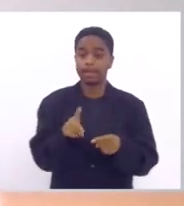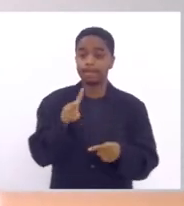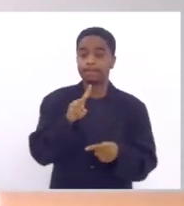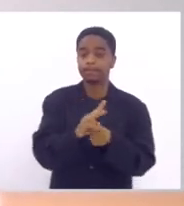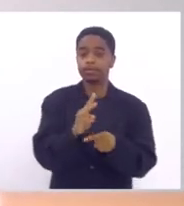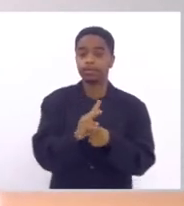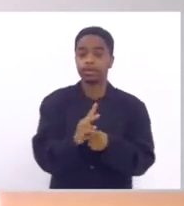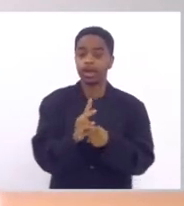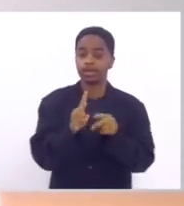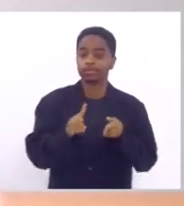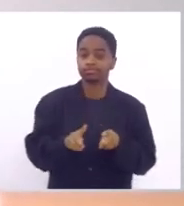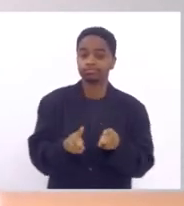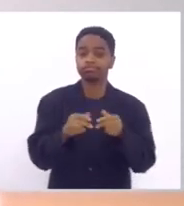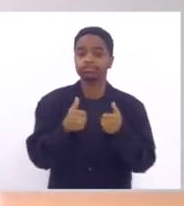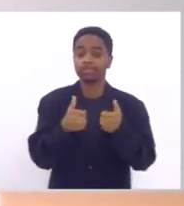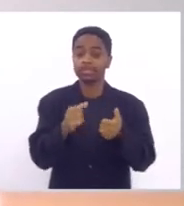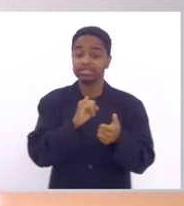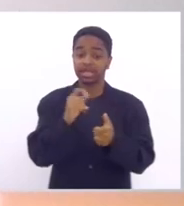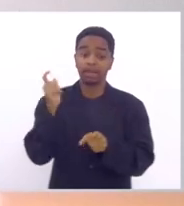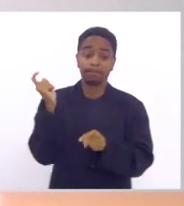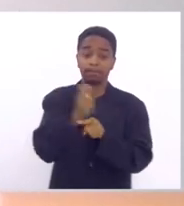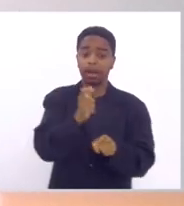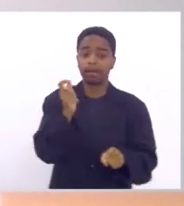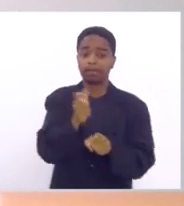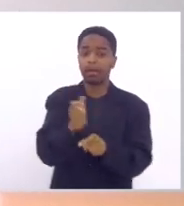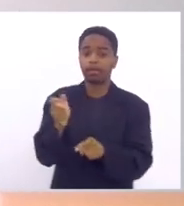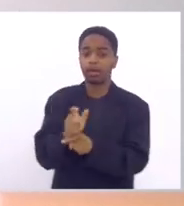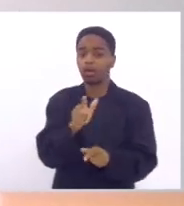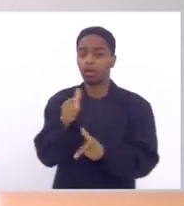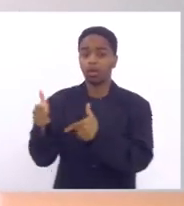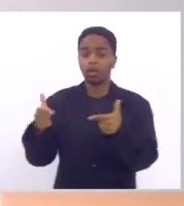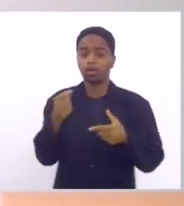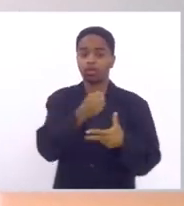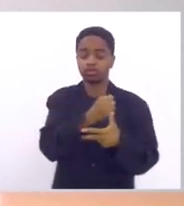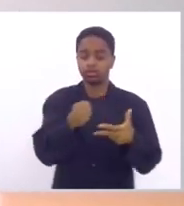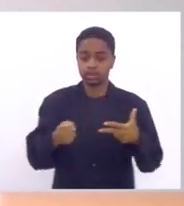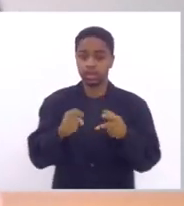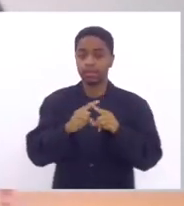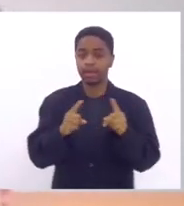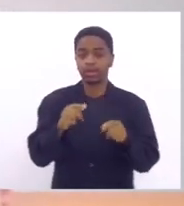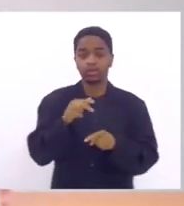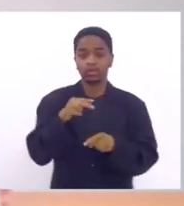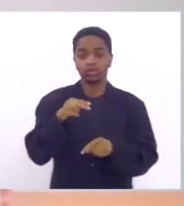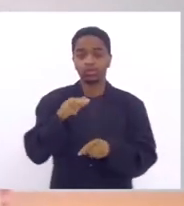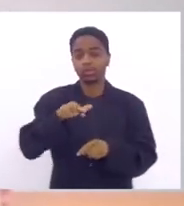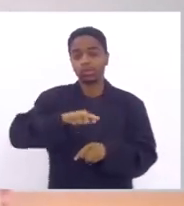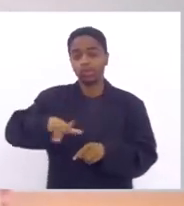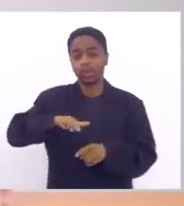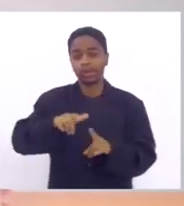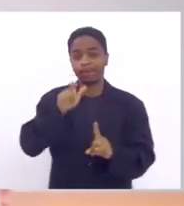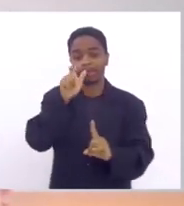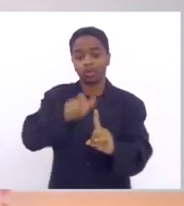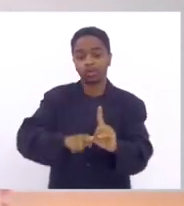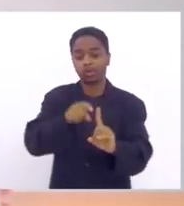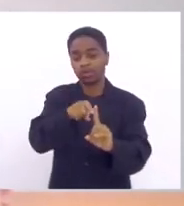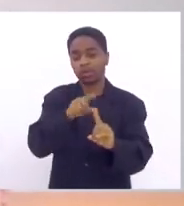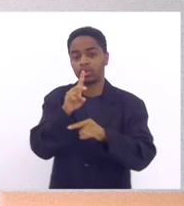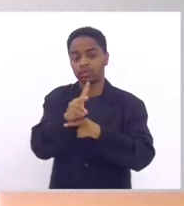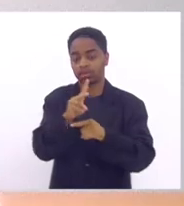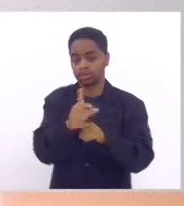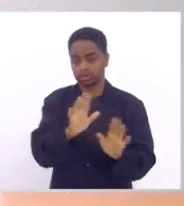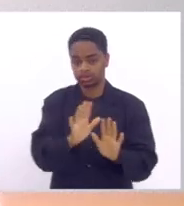face de ataques dos demais poderes mas nunca protege o parlamentar do próprio Parlamento ou seja o